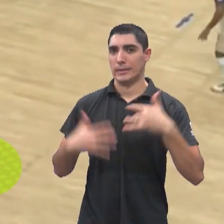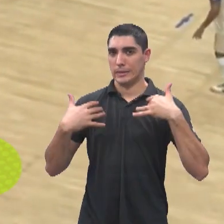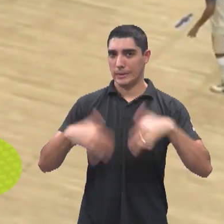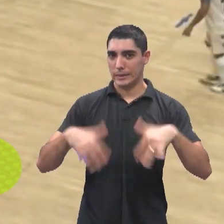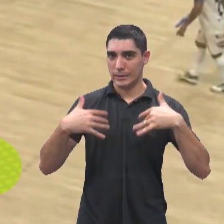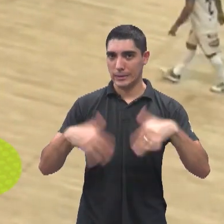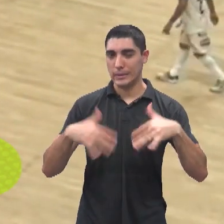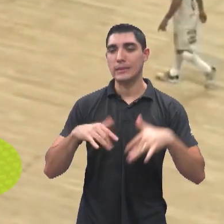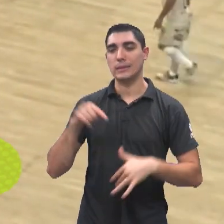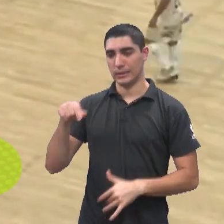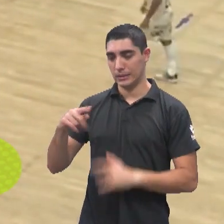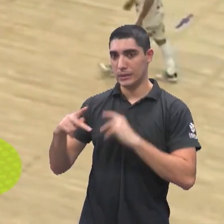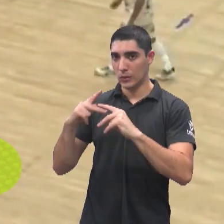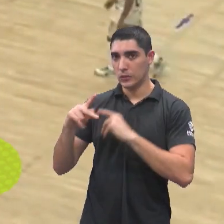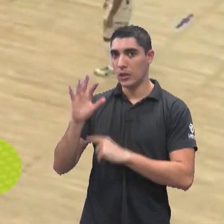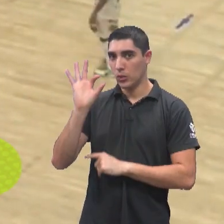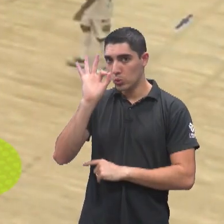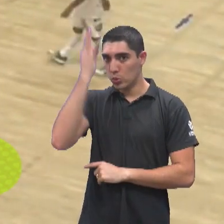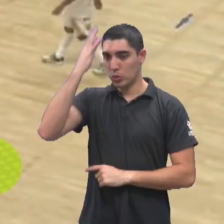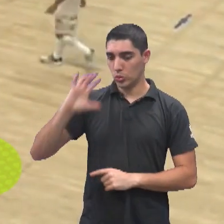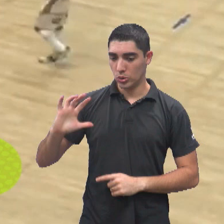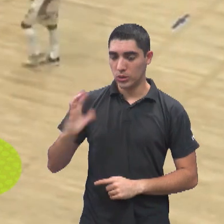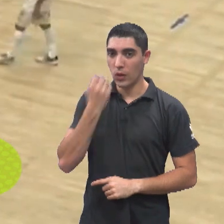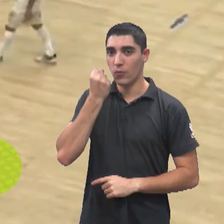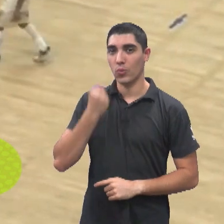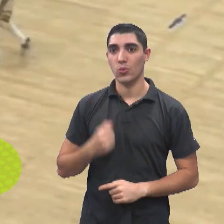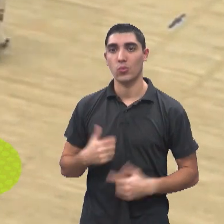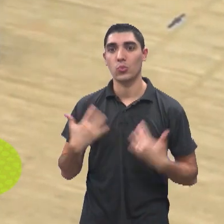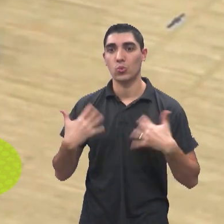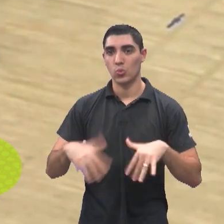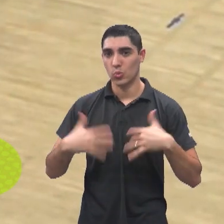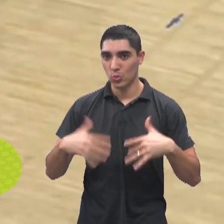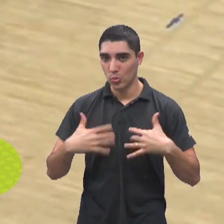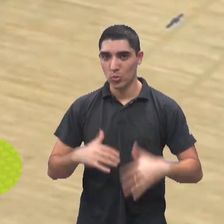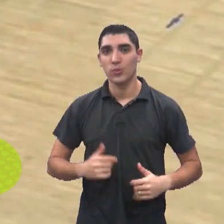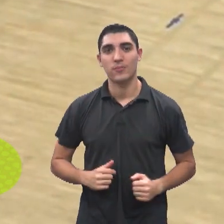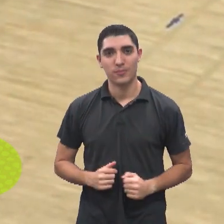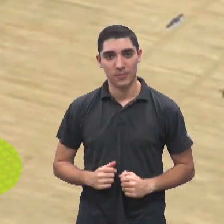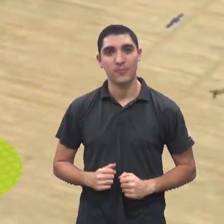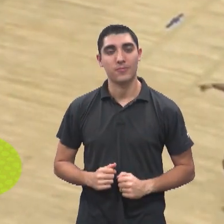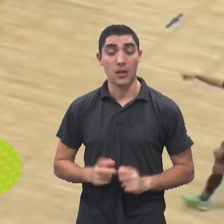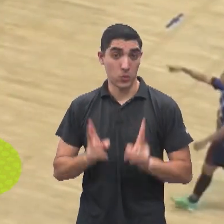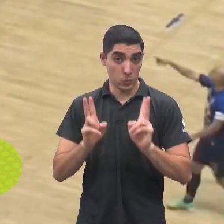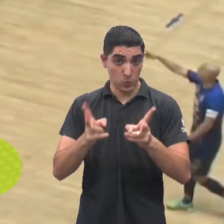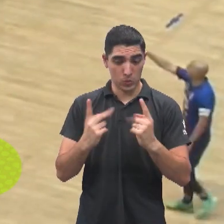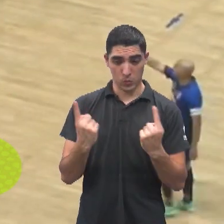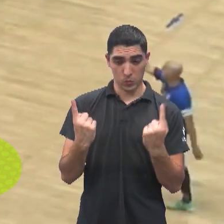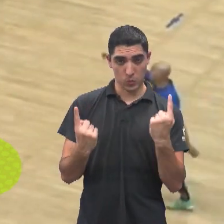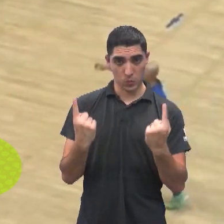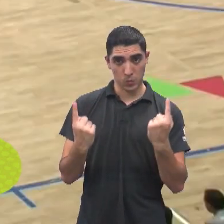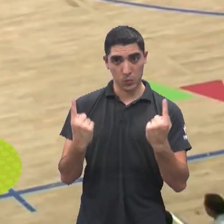São José do segundo. E o Gui Reis não acredita no gol que perdeu, segue 1-1.